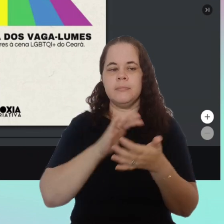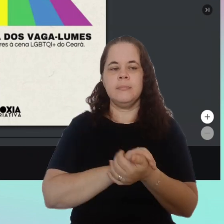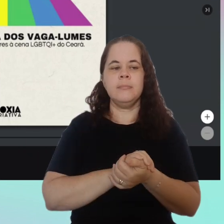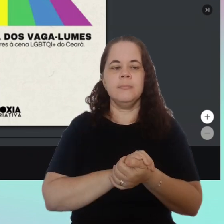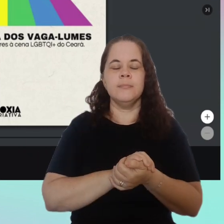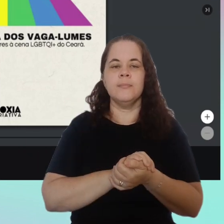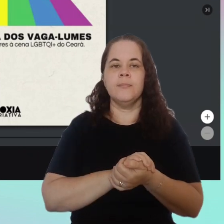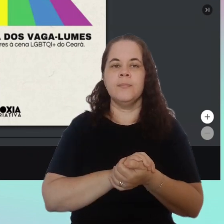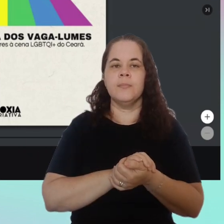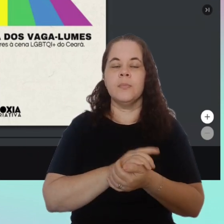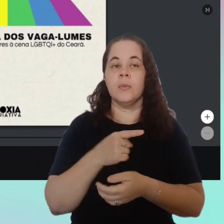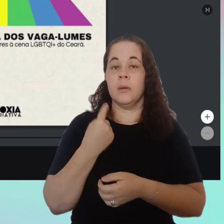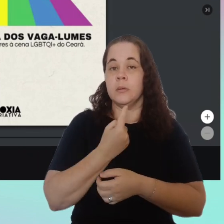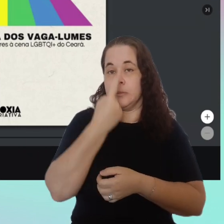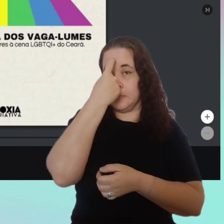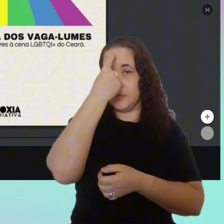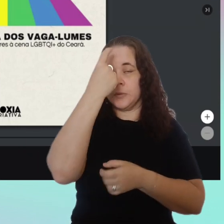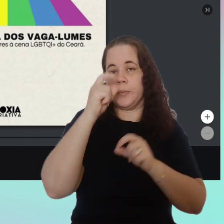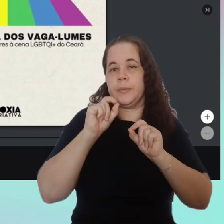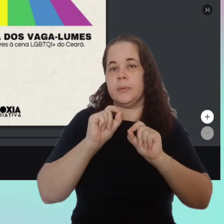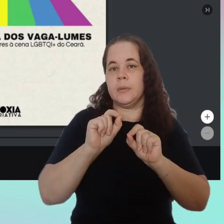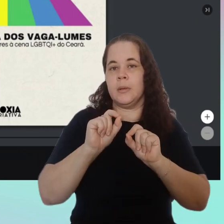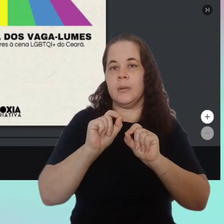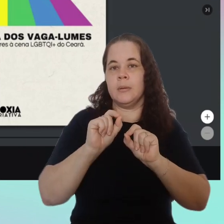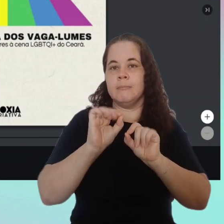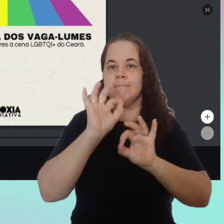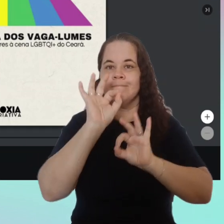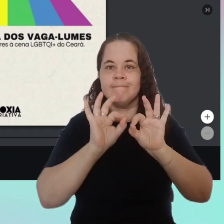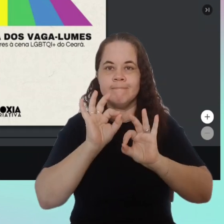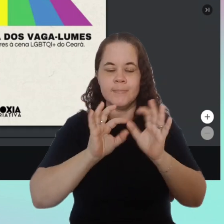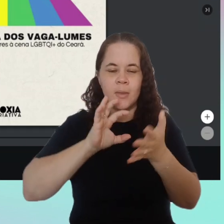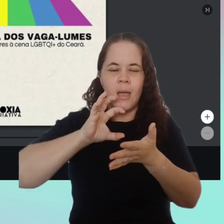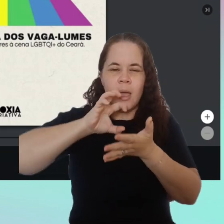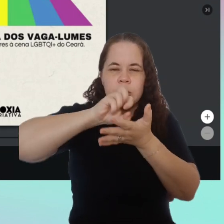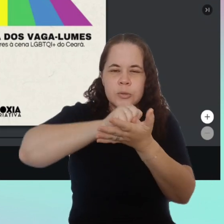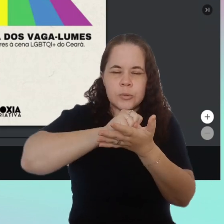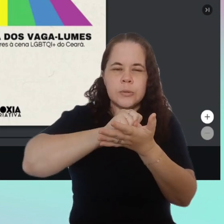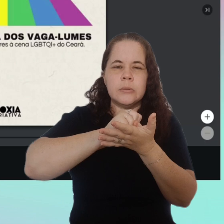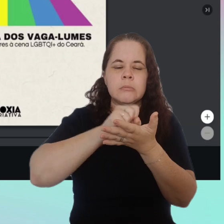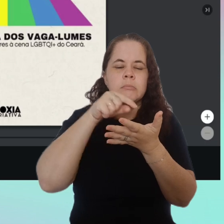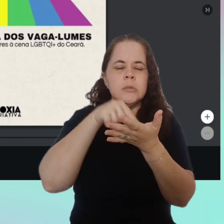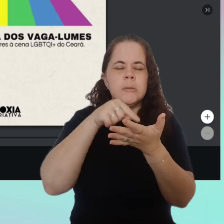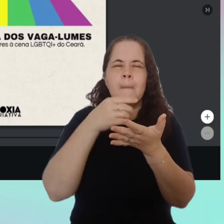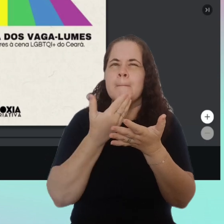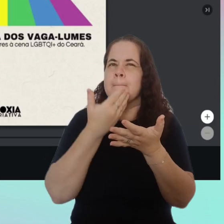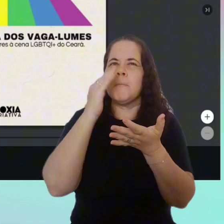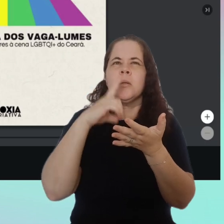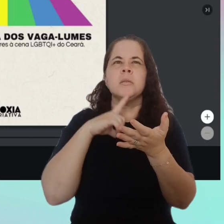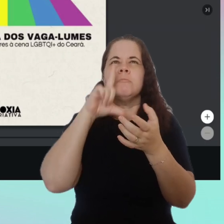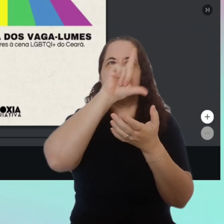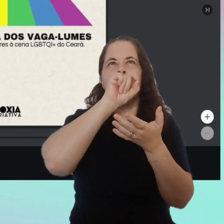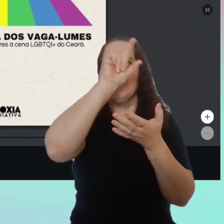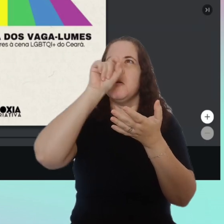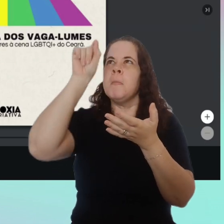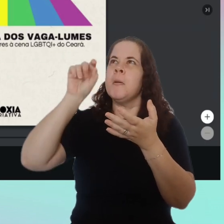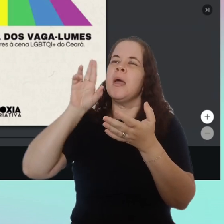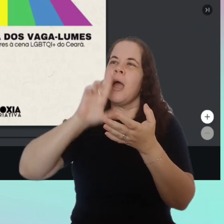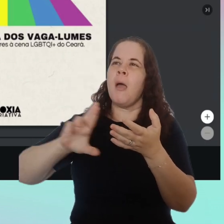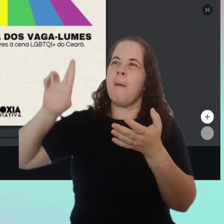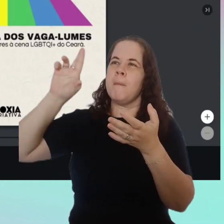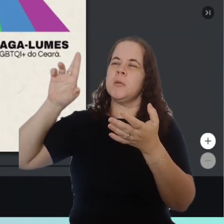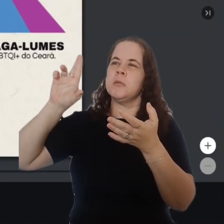o que a gente pensou é de poder fazer um registro o mais representativo possível, o